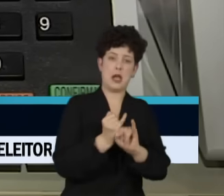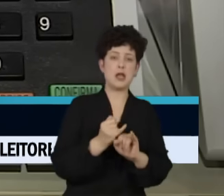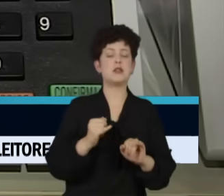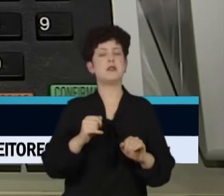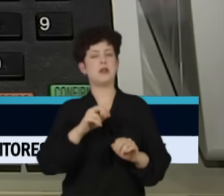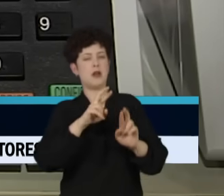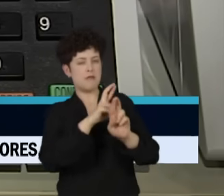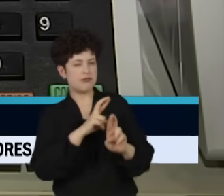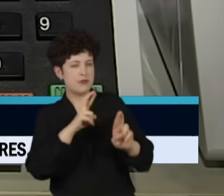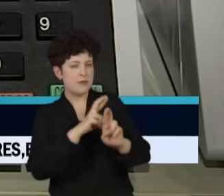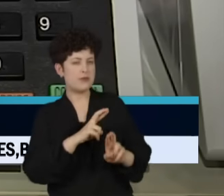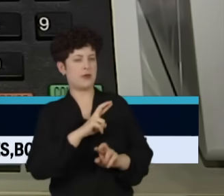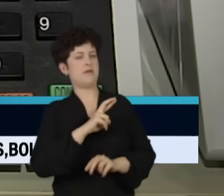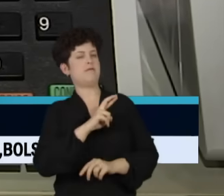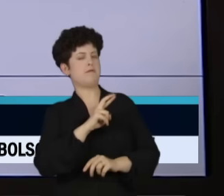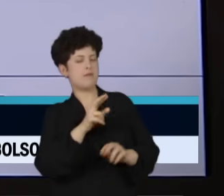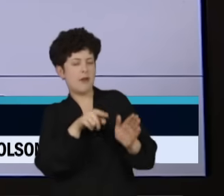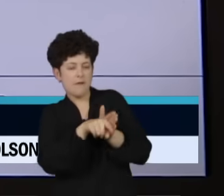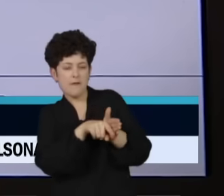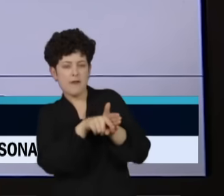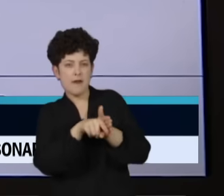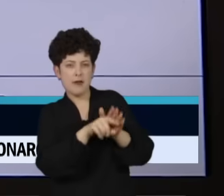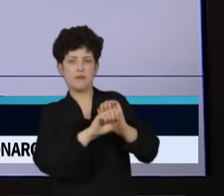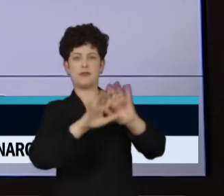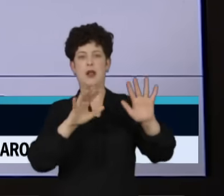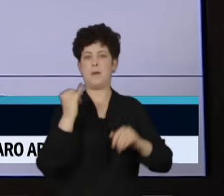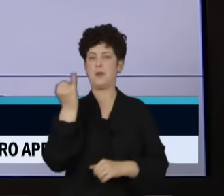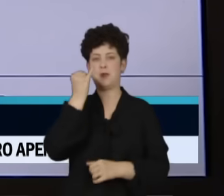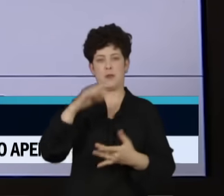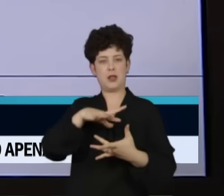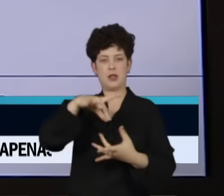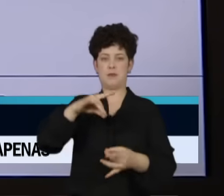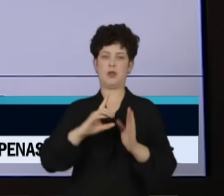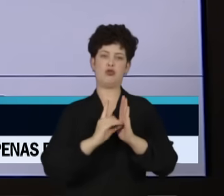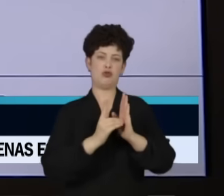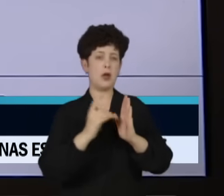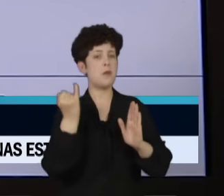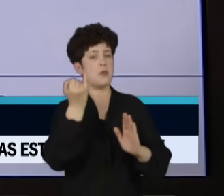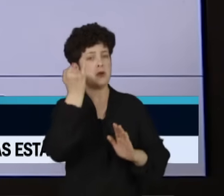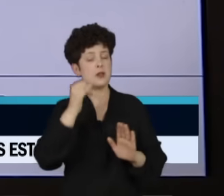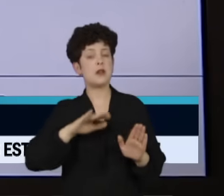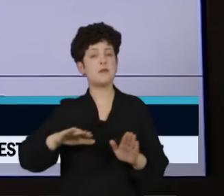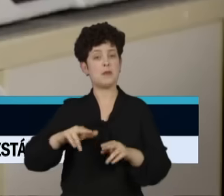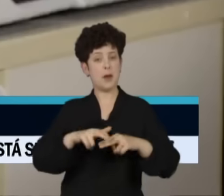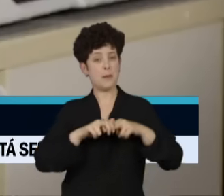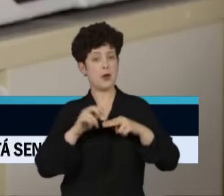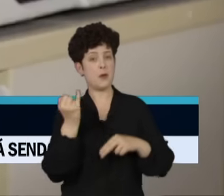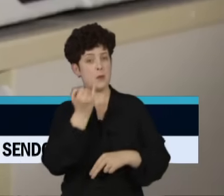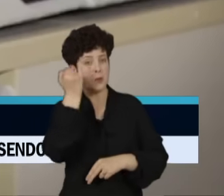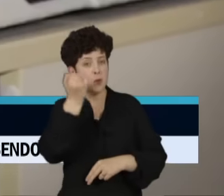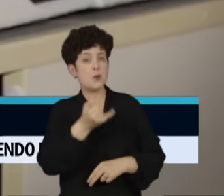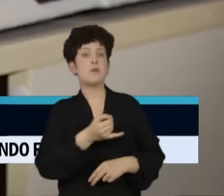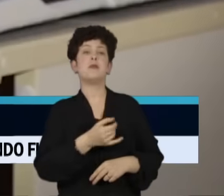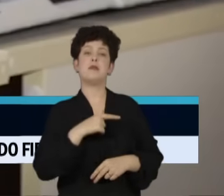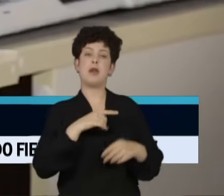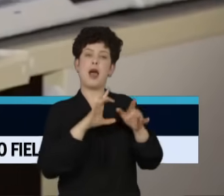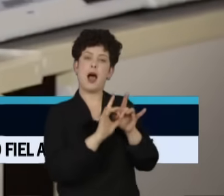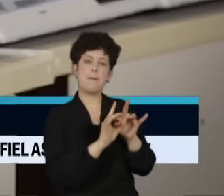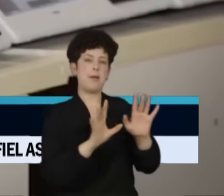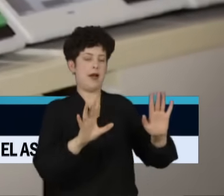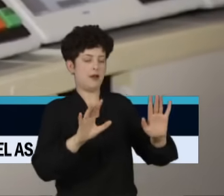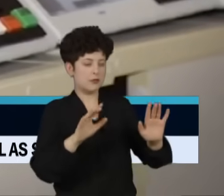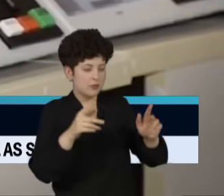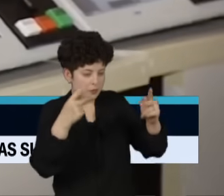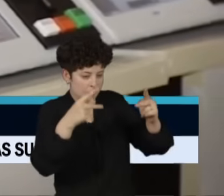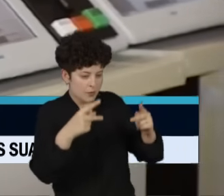transparência são os pilares paraa democracia digital. Então, é fundamental que você tenha o código aberto para que